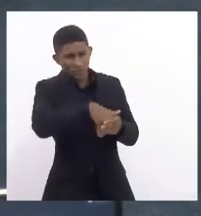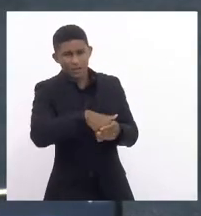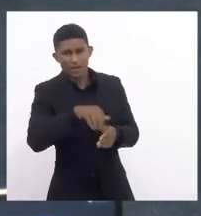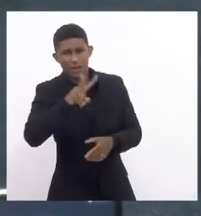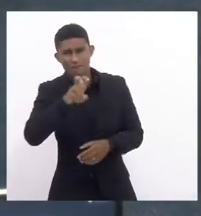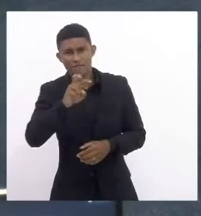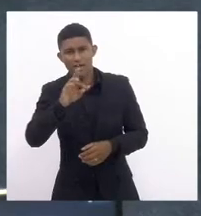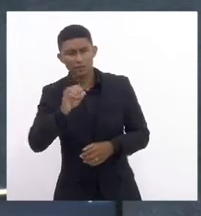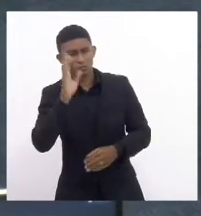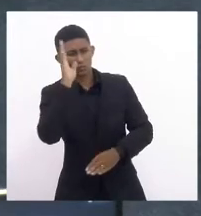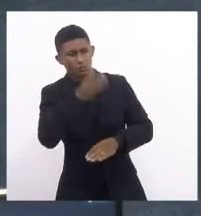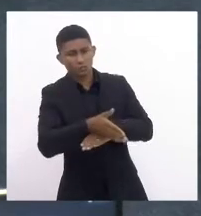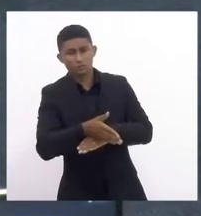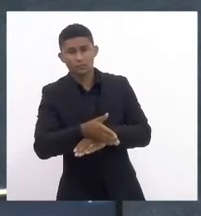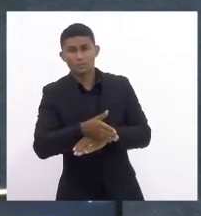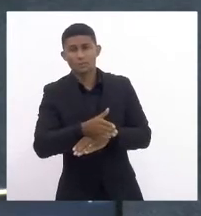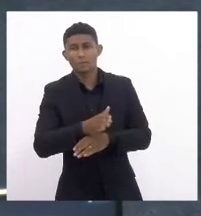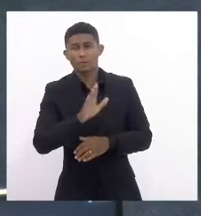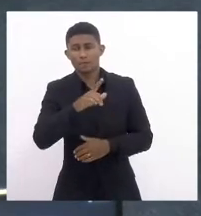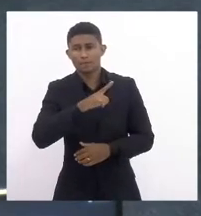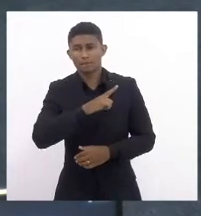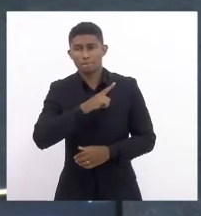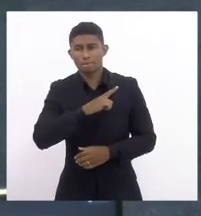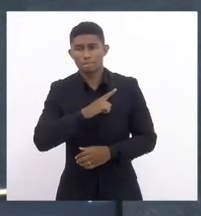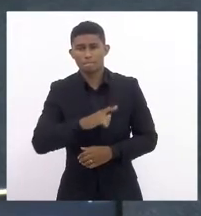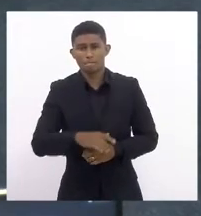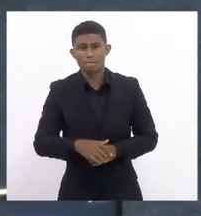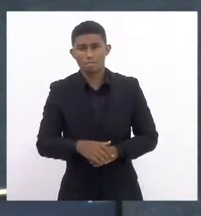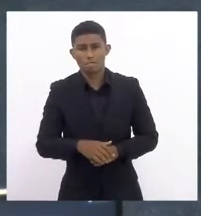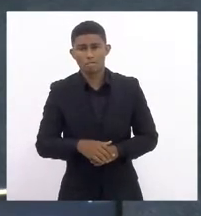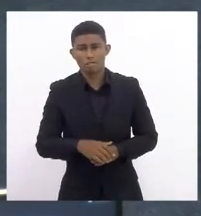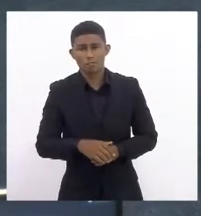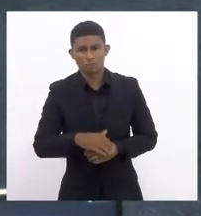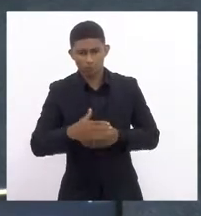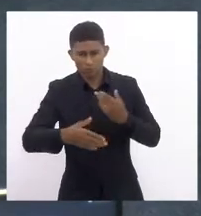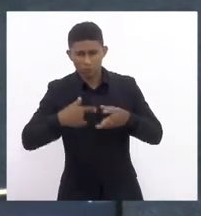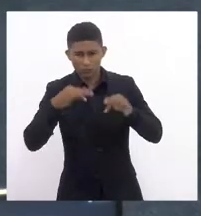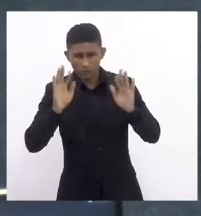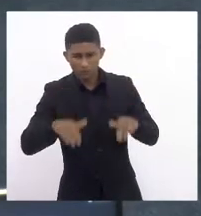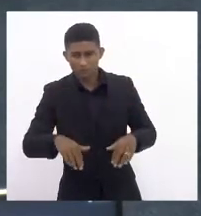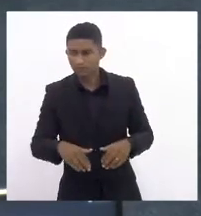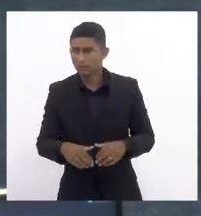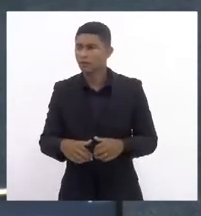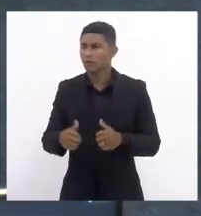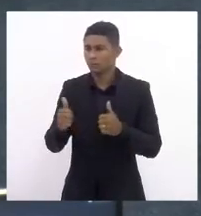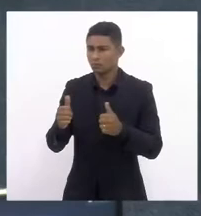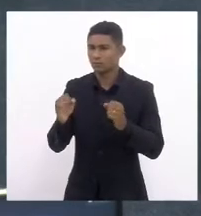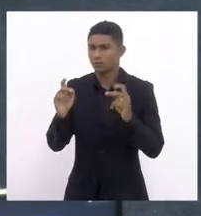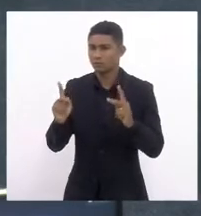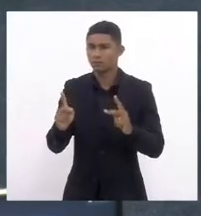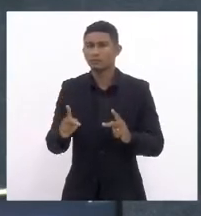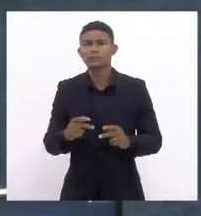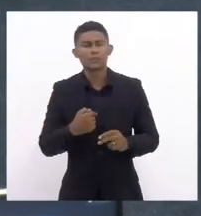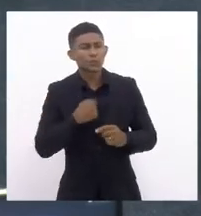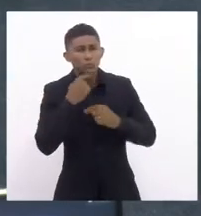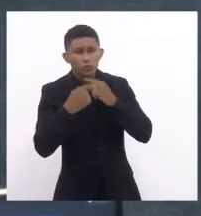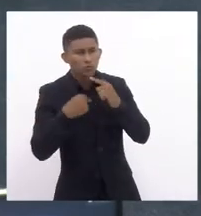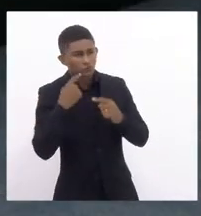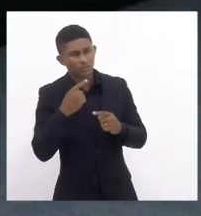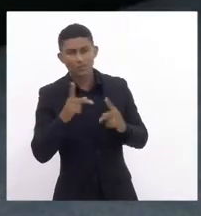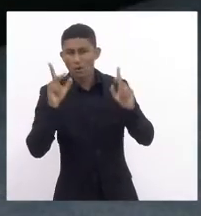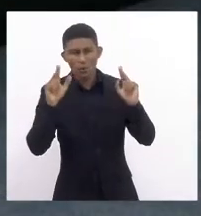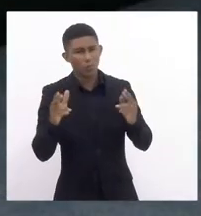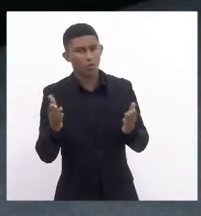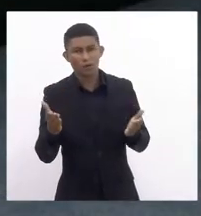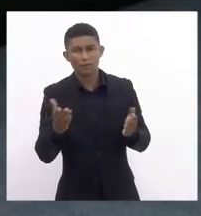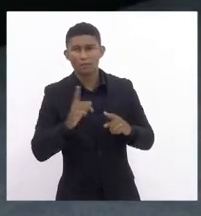mas tem um projeto desse bloco. Vossa Excelência, faz consignar ao final. Ao microfone. Ok, obrigado. Tá ok? A minha dúvida era exatamente essa, senhor